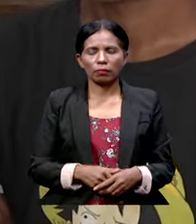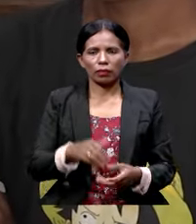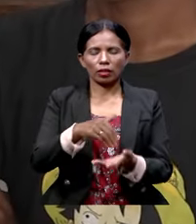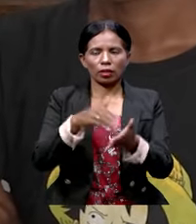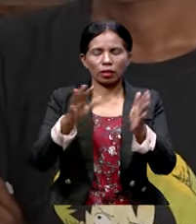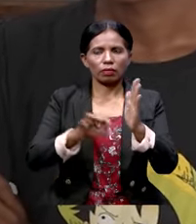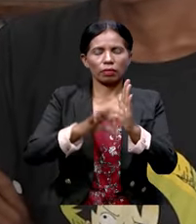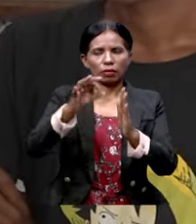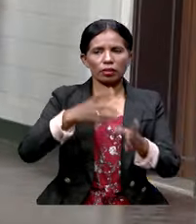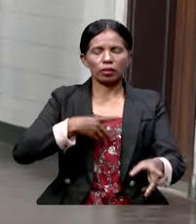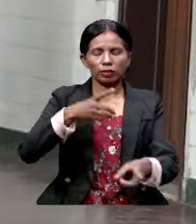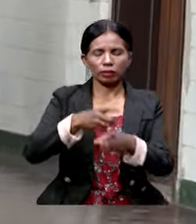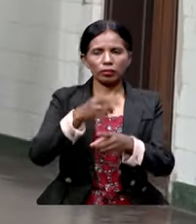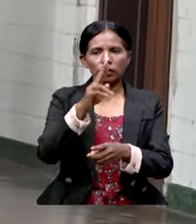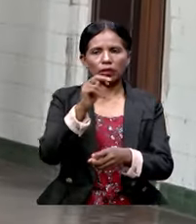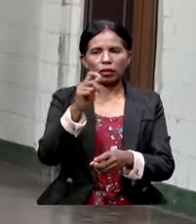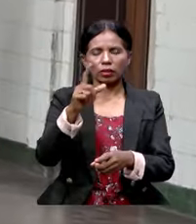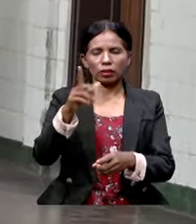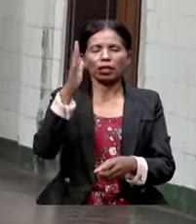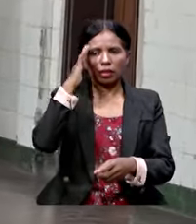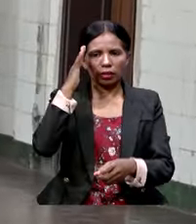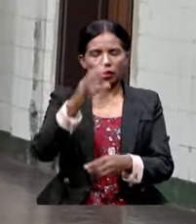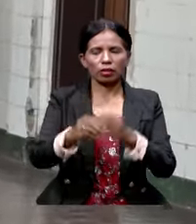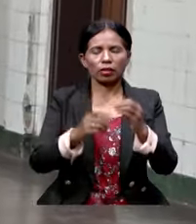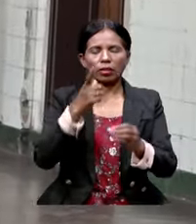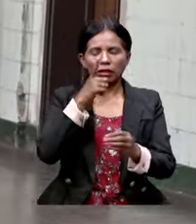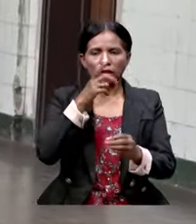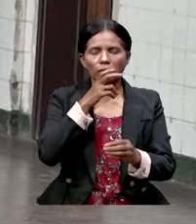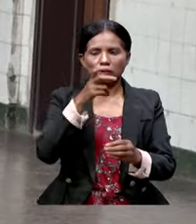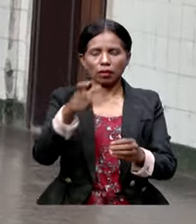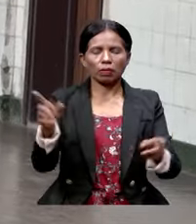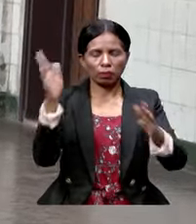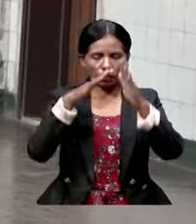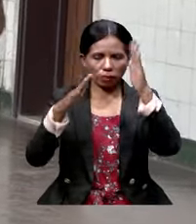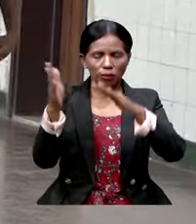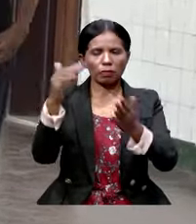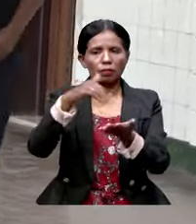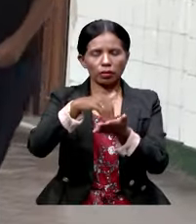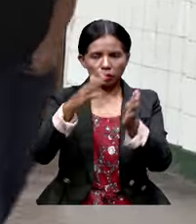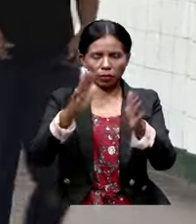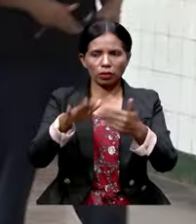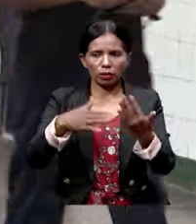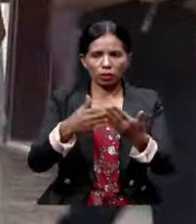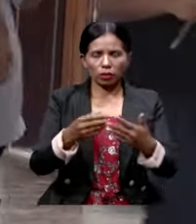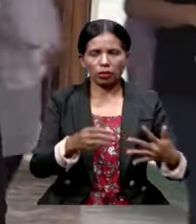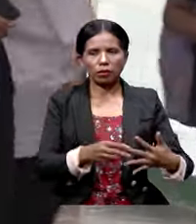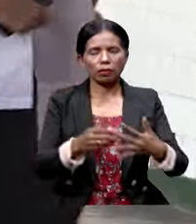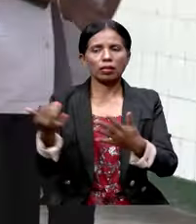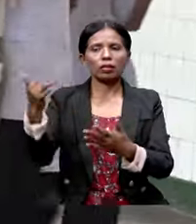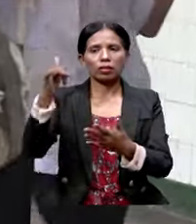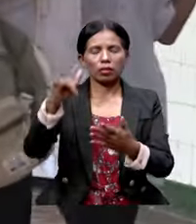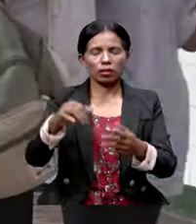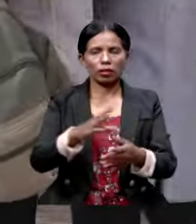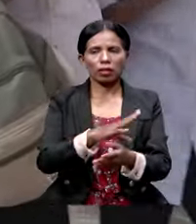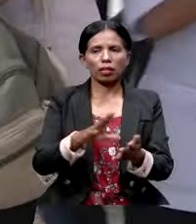Estudante de Faculdade de Direito UNTL reconhece língua portuguesa se sai problema para estudante Sira, Liu Basira, no